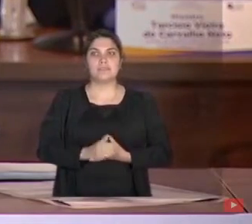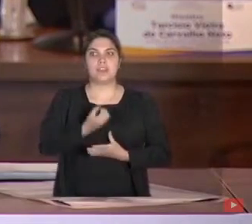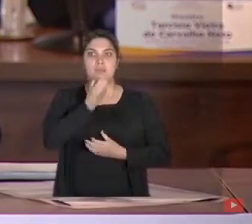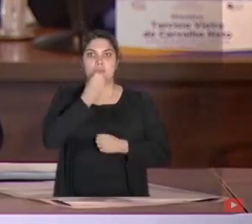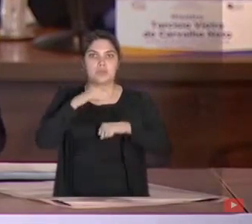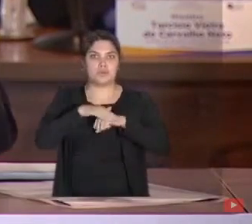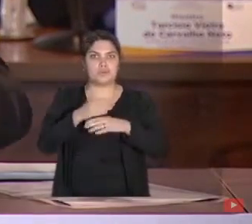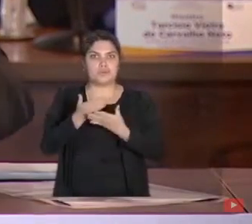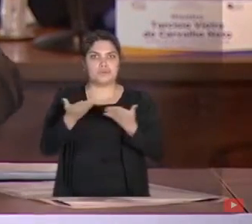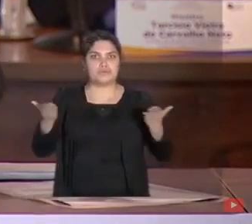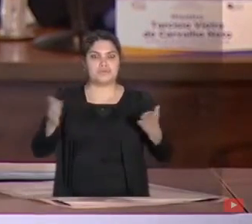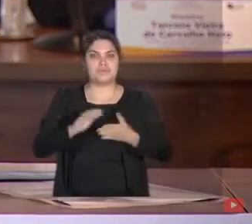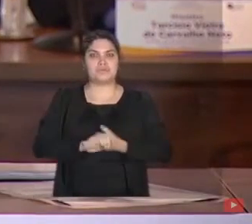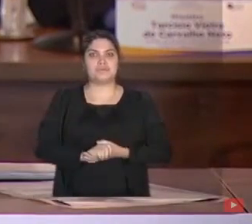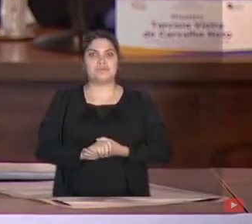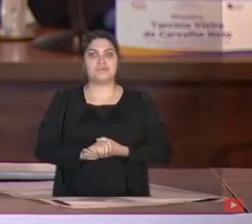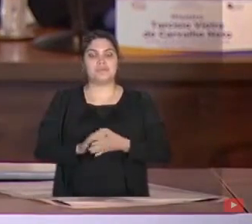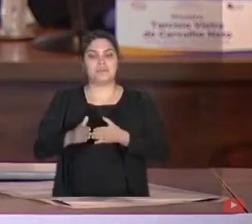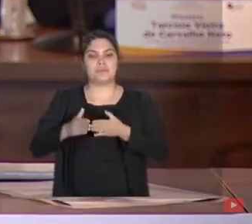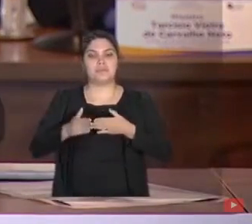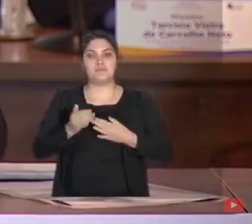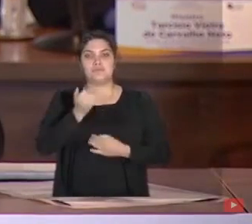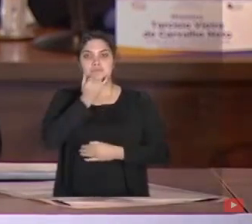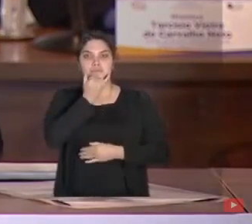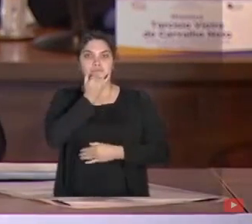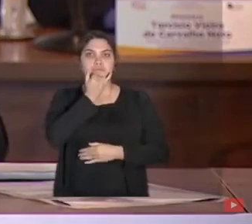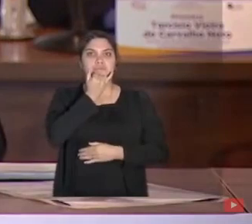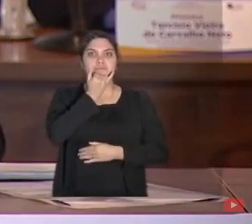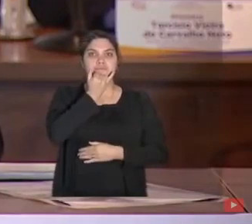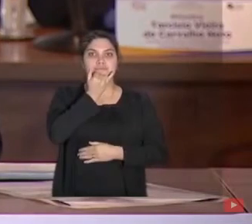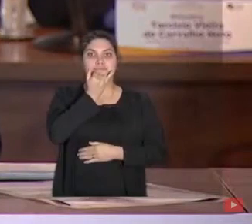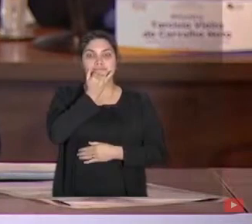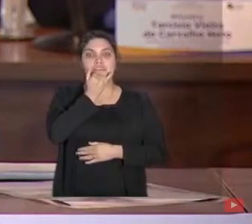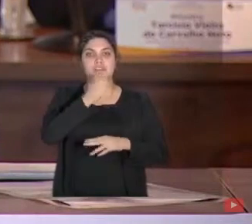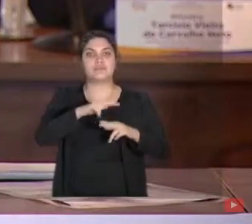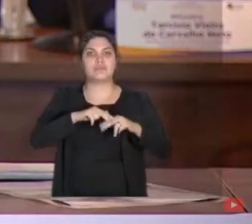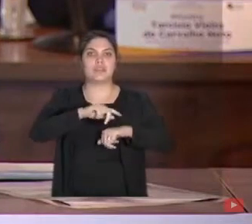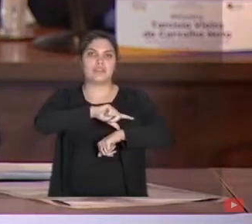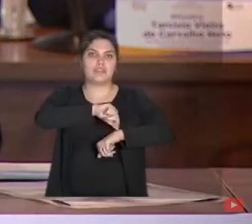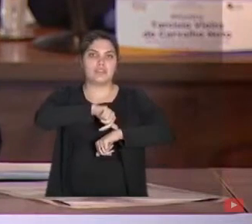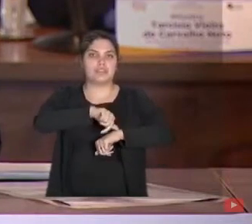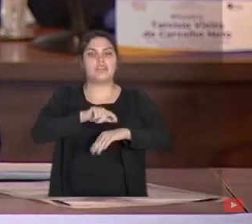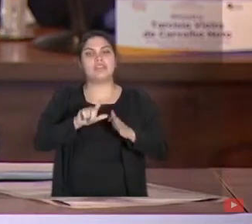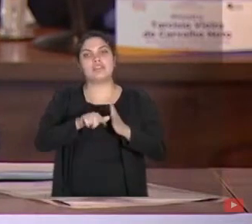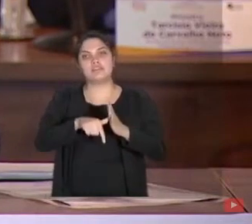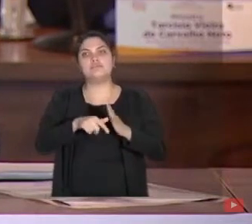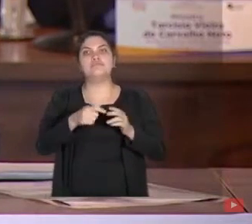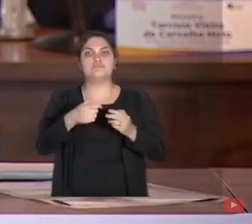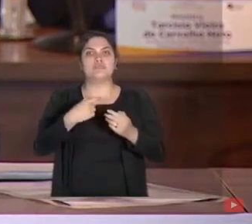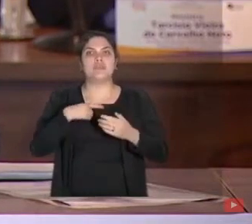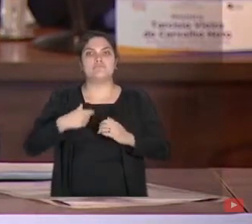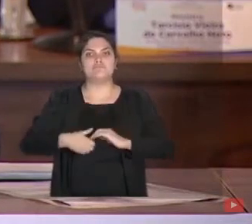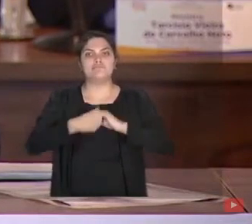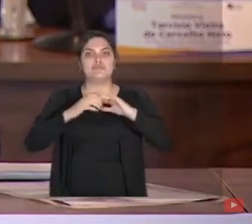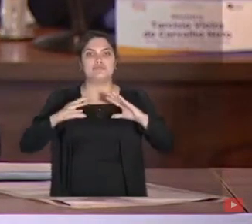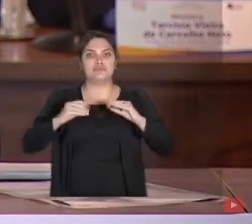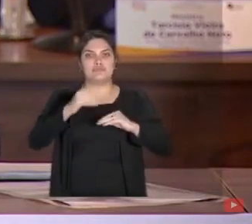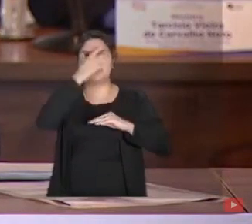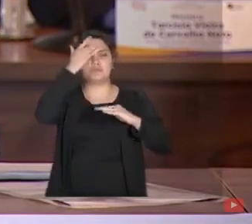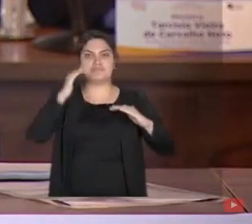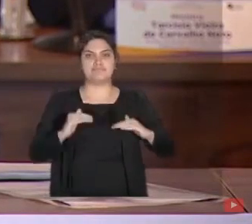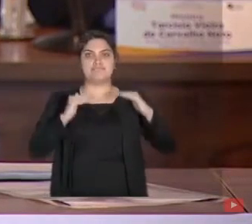Boa noite a todos. Peço desculpas pelo atraso e cumprimento todas as